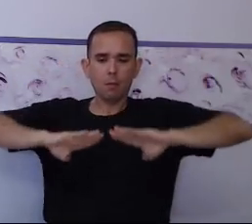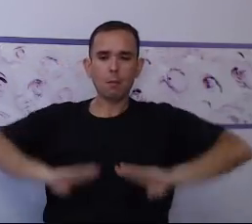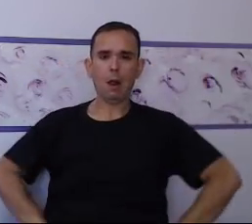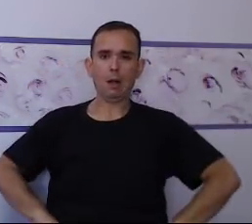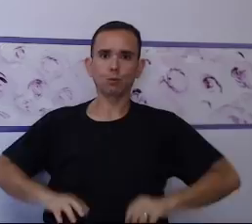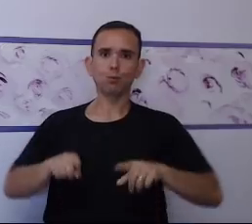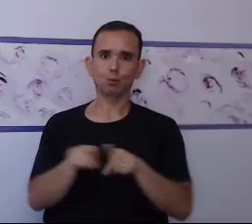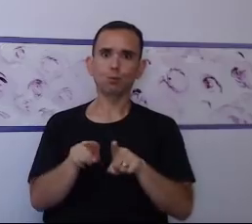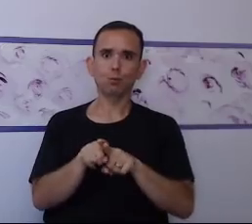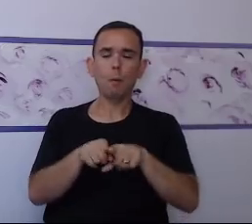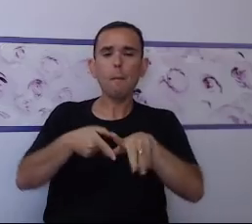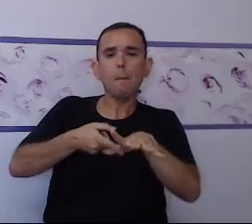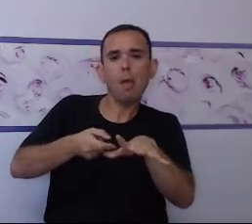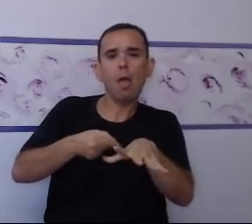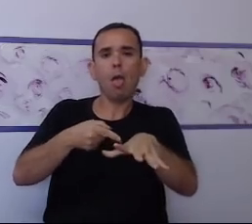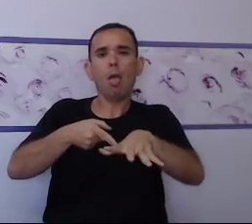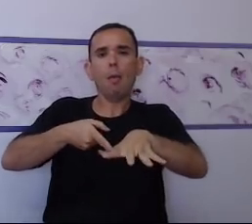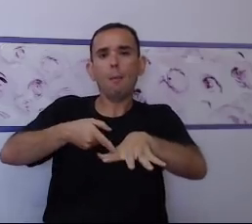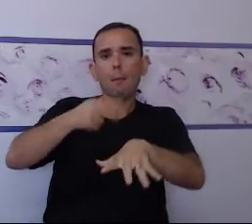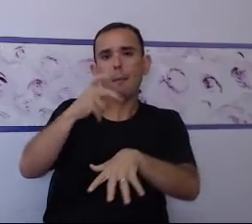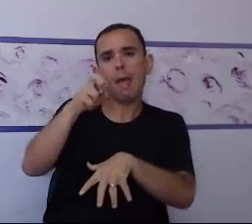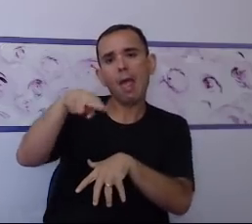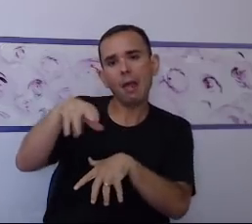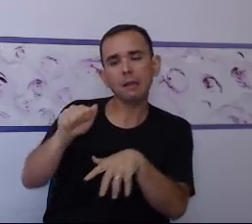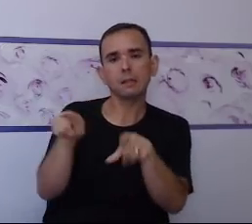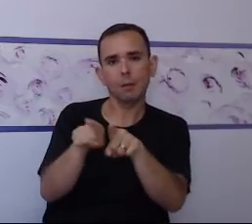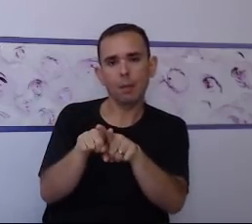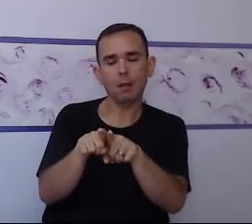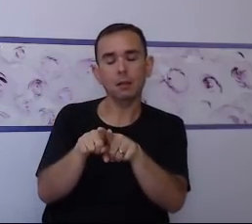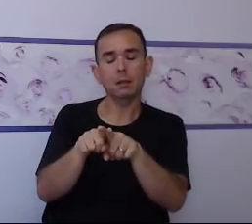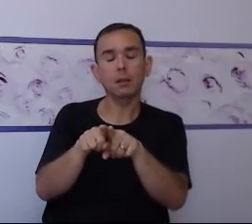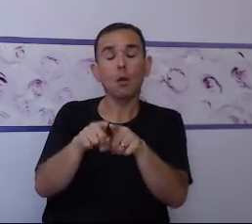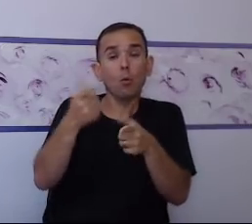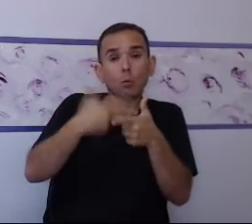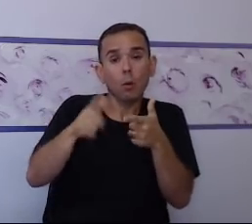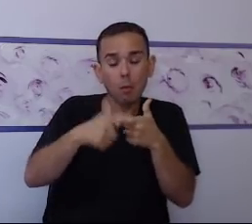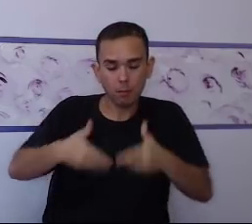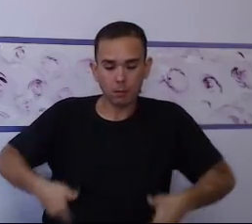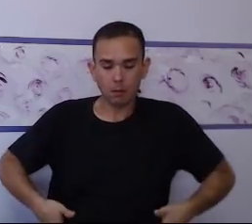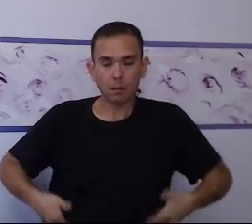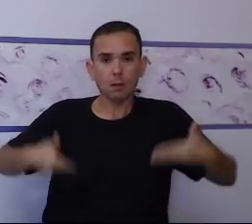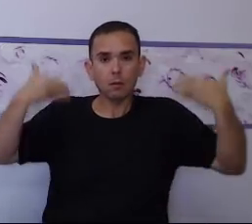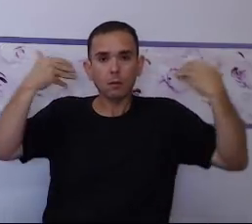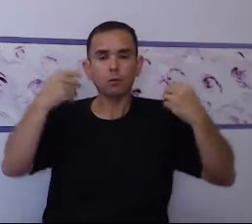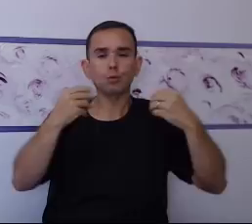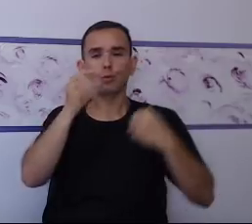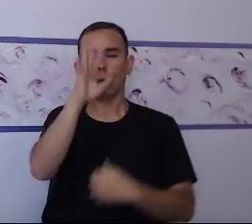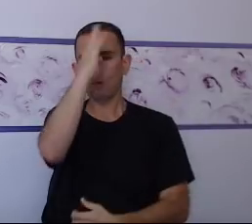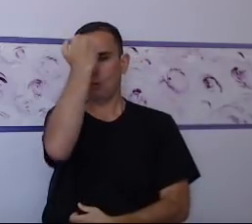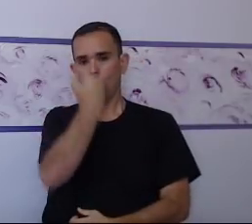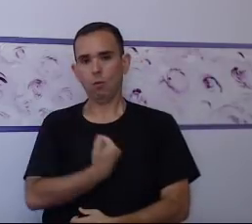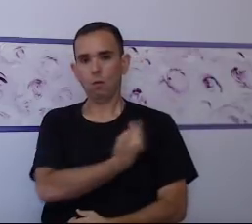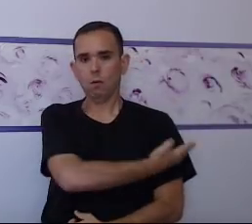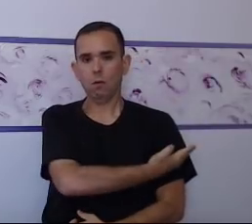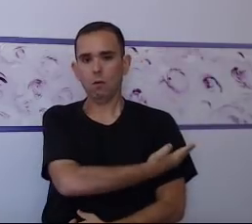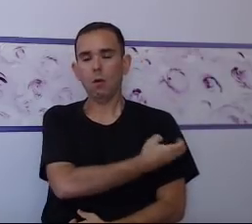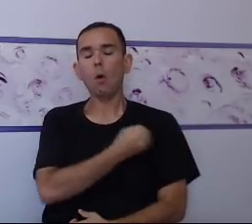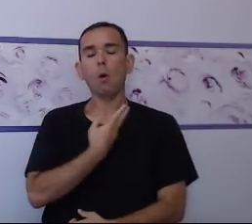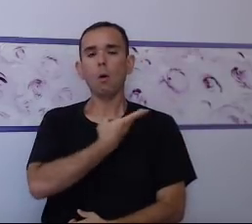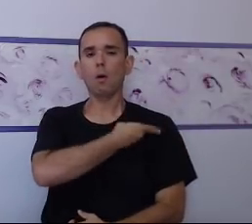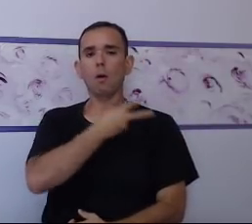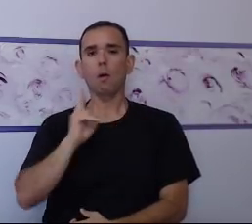inferiores. Então, os comprometimentos nos membros superiores pode ser de um lado ou de ambos os